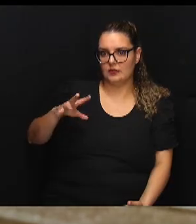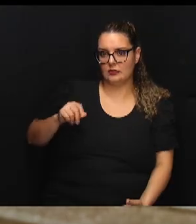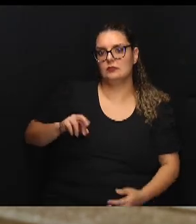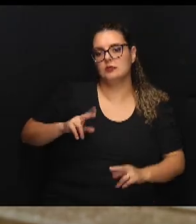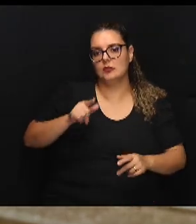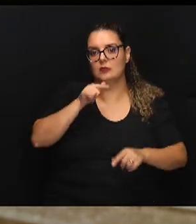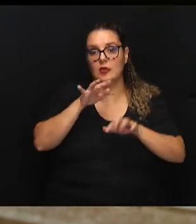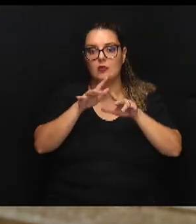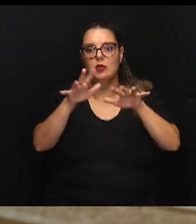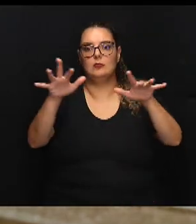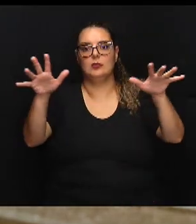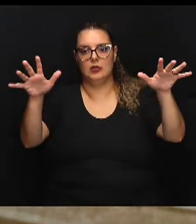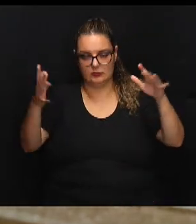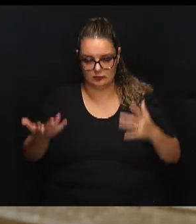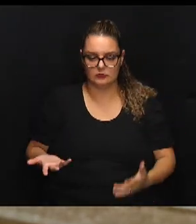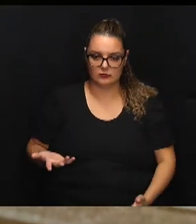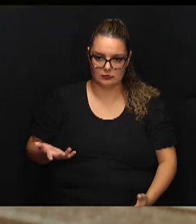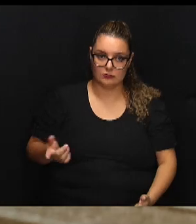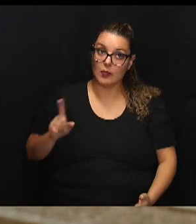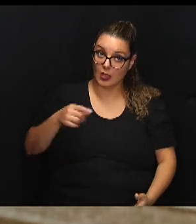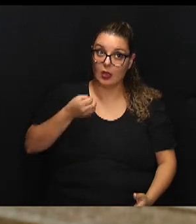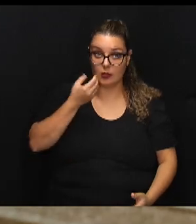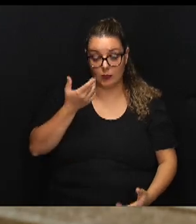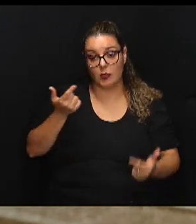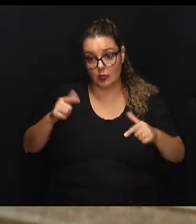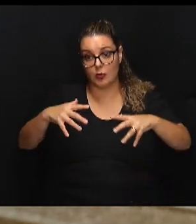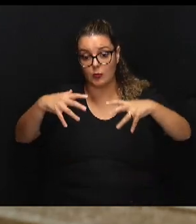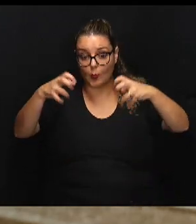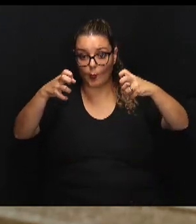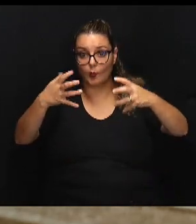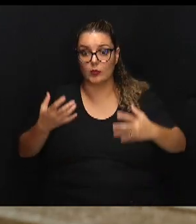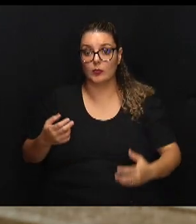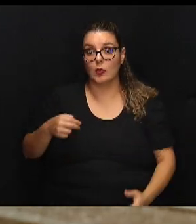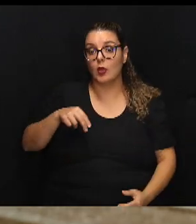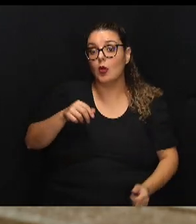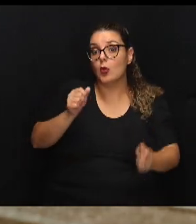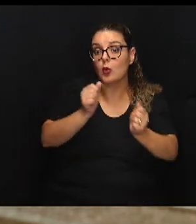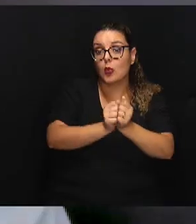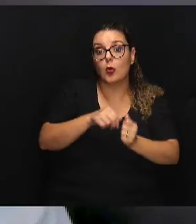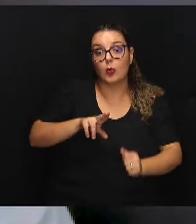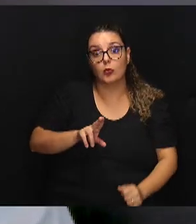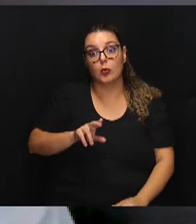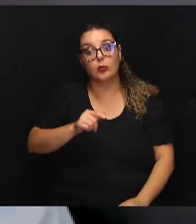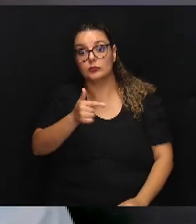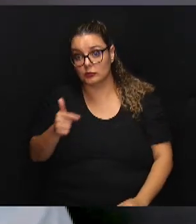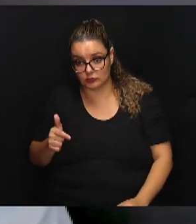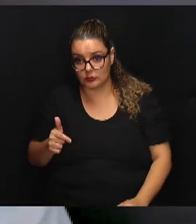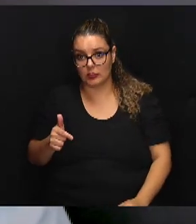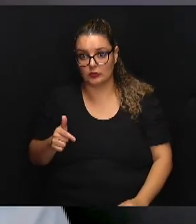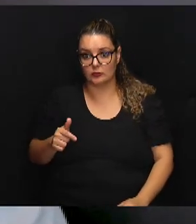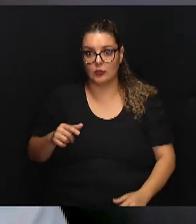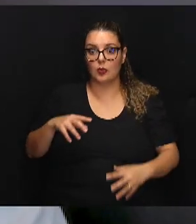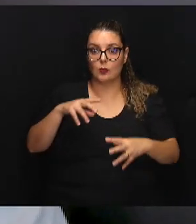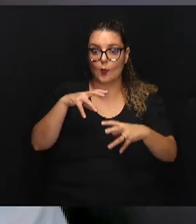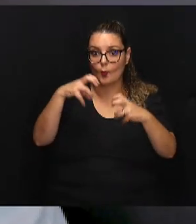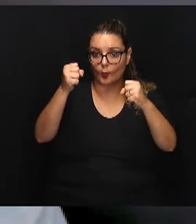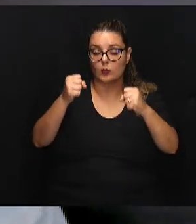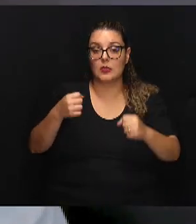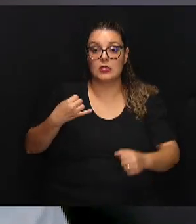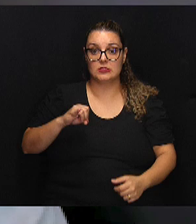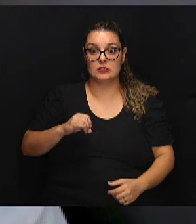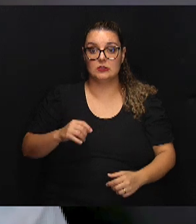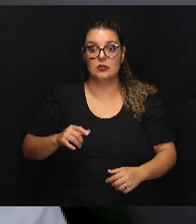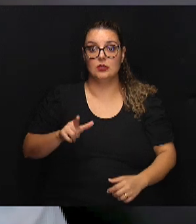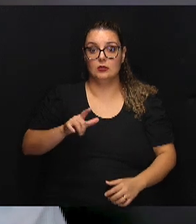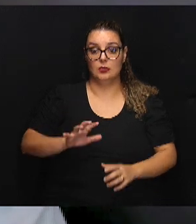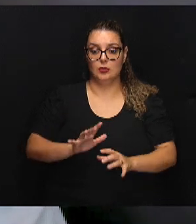ar, né? Ele vaporiza a água. É bom para ambientes secos com ou sem ar-condicionado. Só tem que tomar a seguinte atenção. Se você mantiver o umidificador ligado